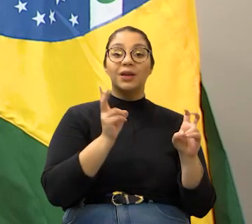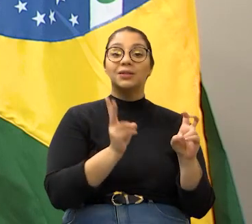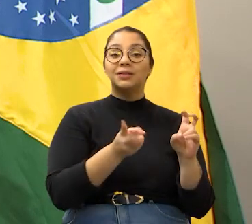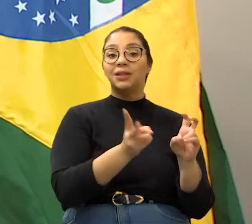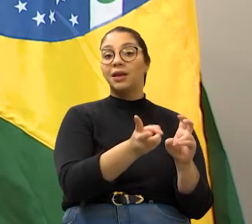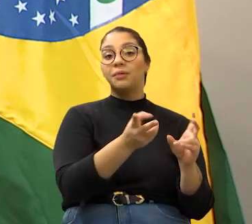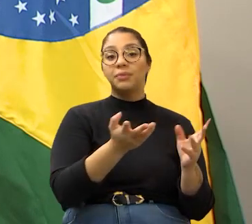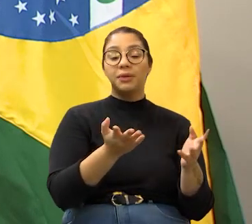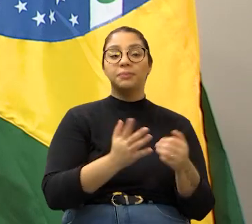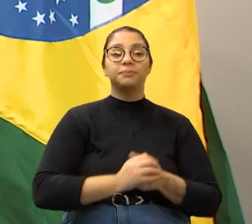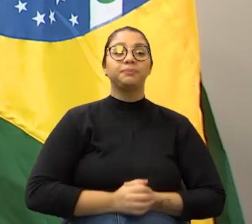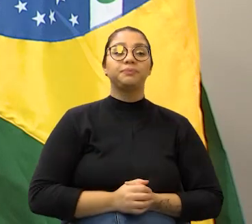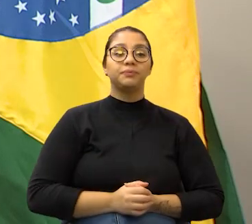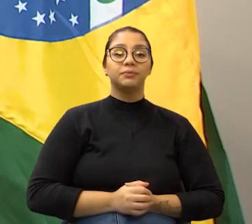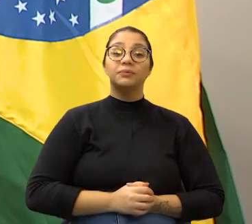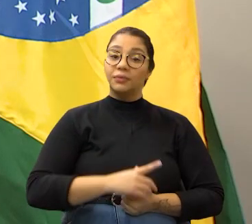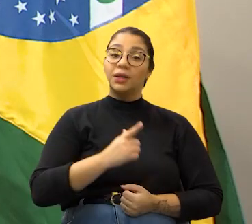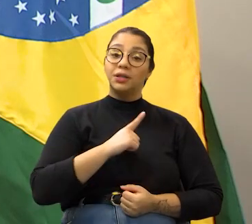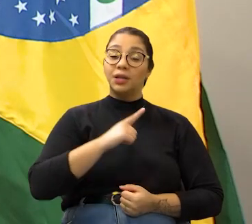esses temas sempre